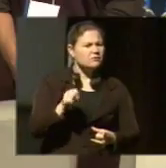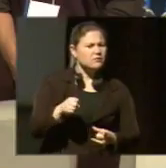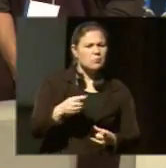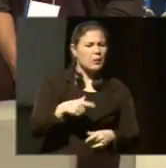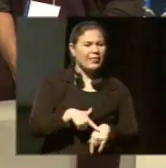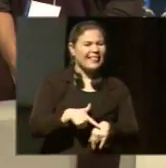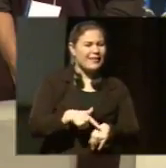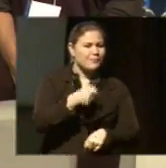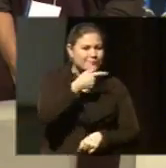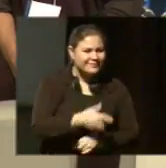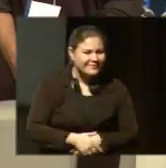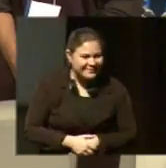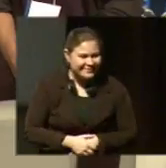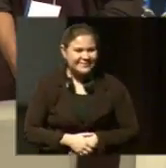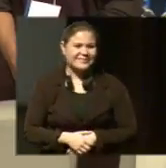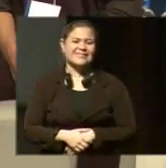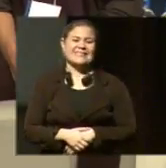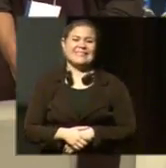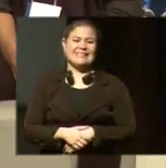dar tempo.